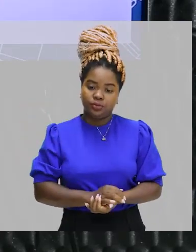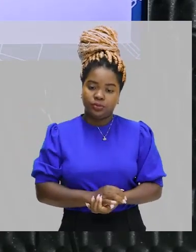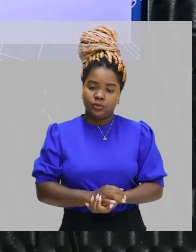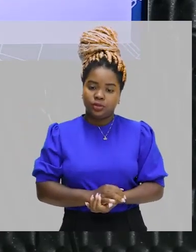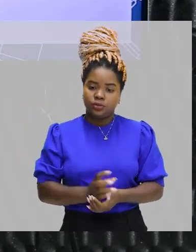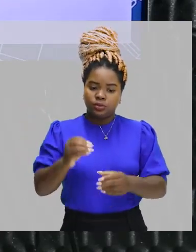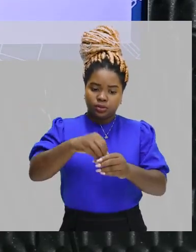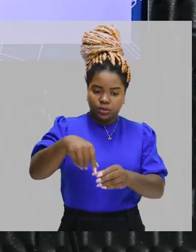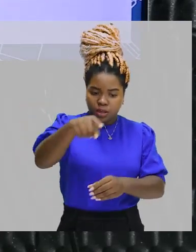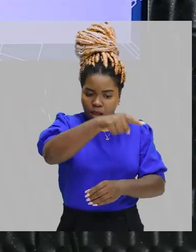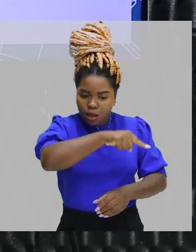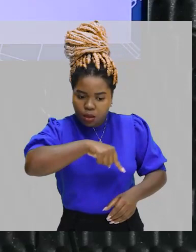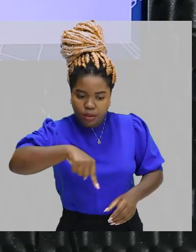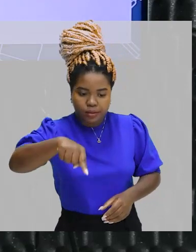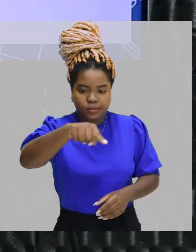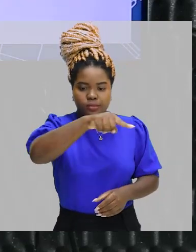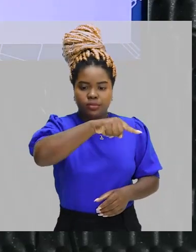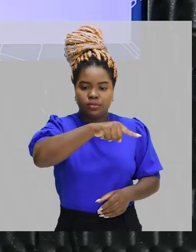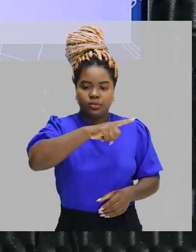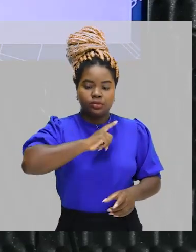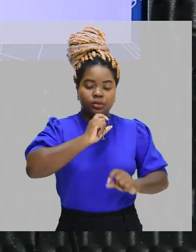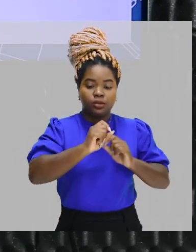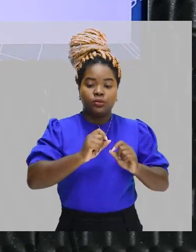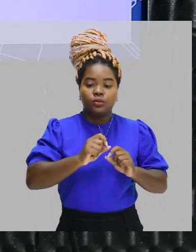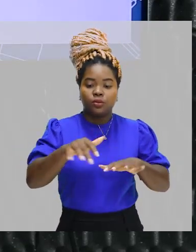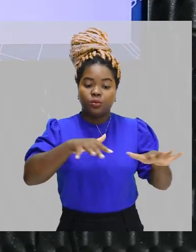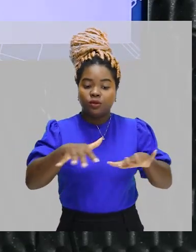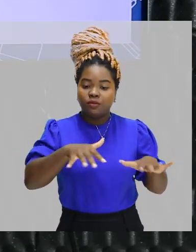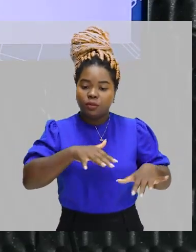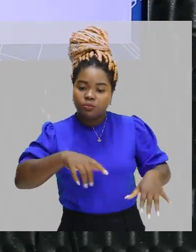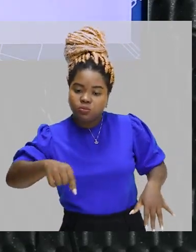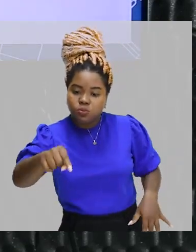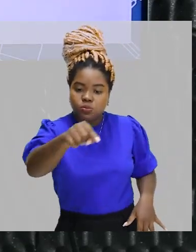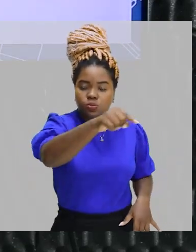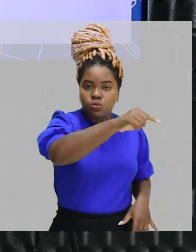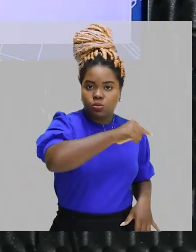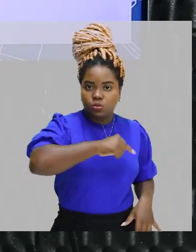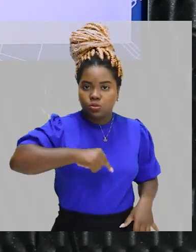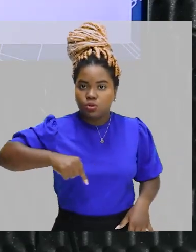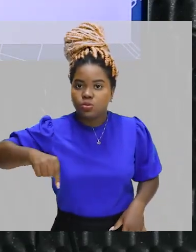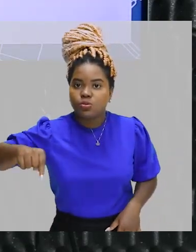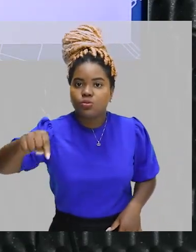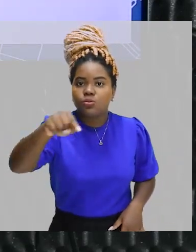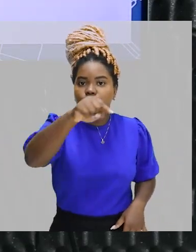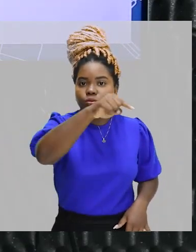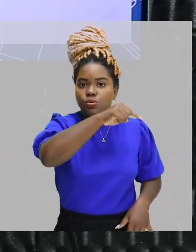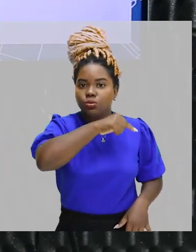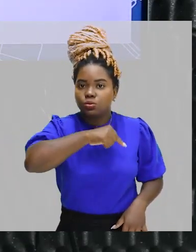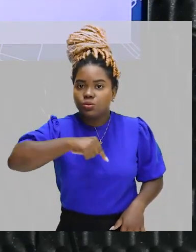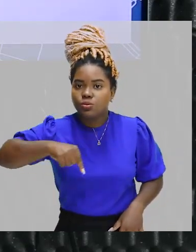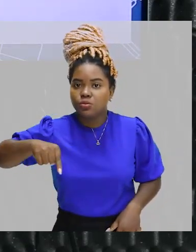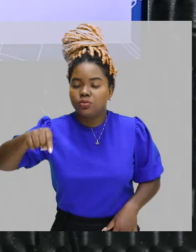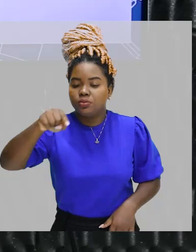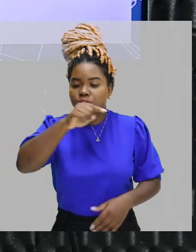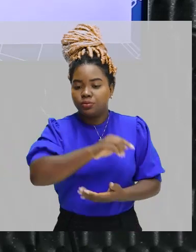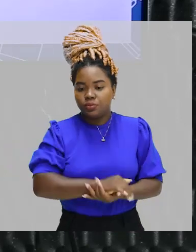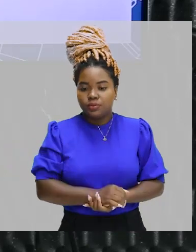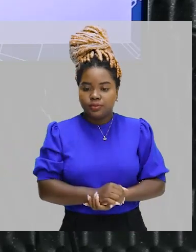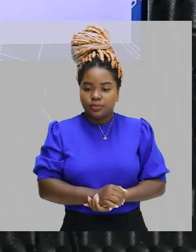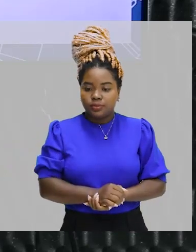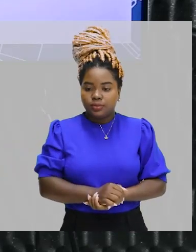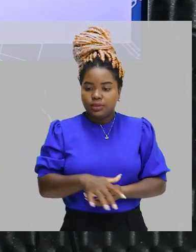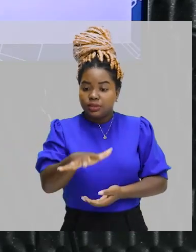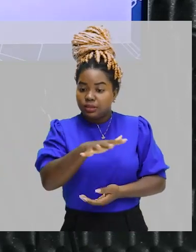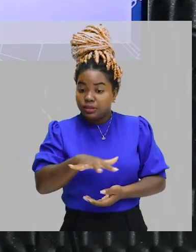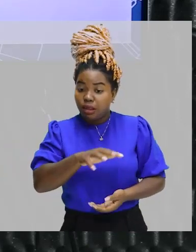anel, eles vão ter que fazer um movimento circular. E esses campos magnéticos uniformes, eles servem justamente